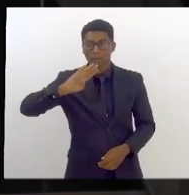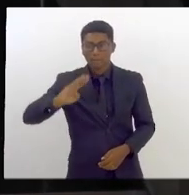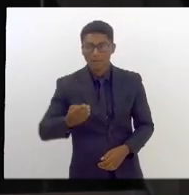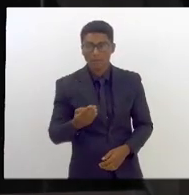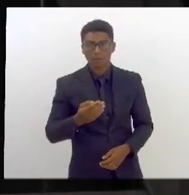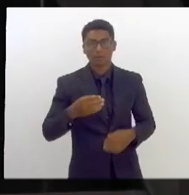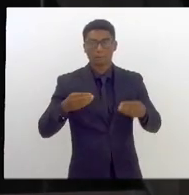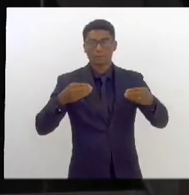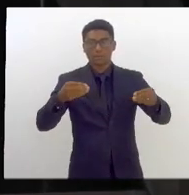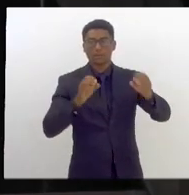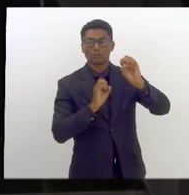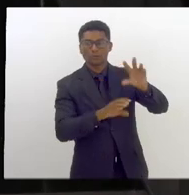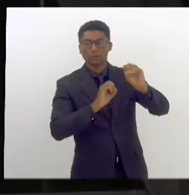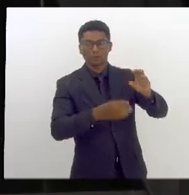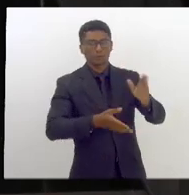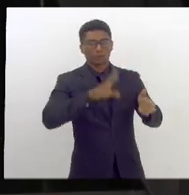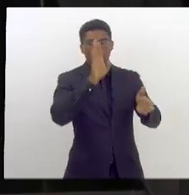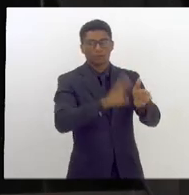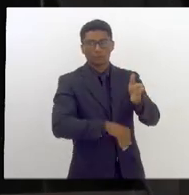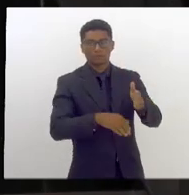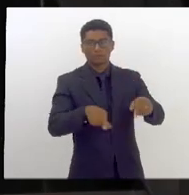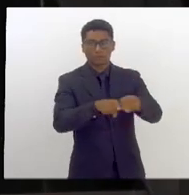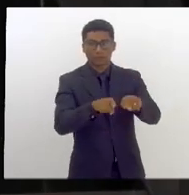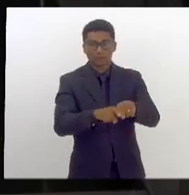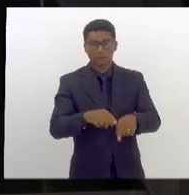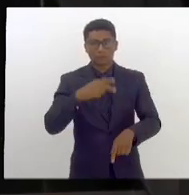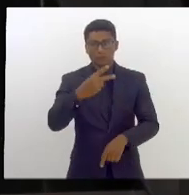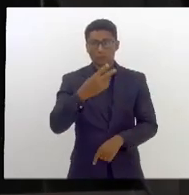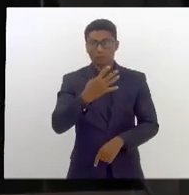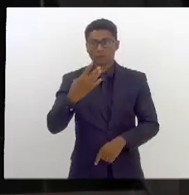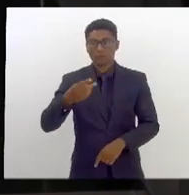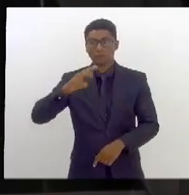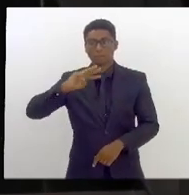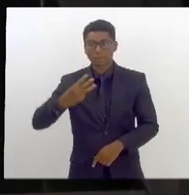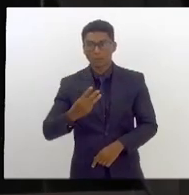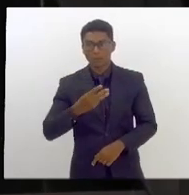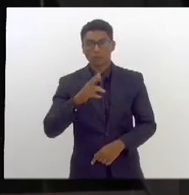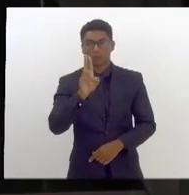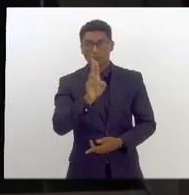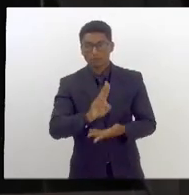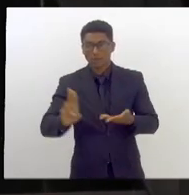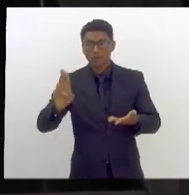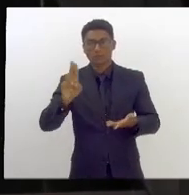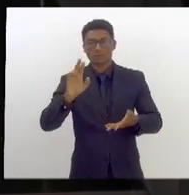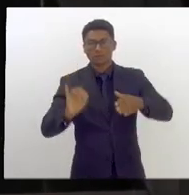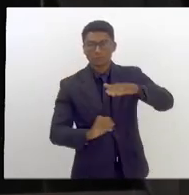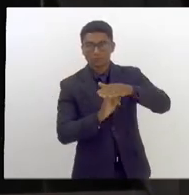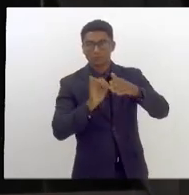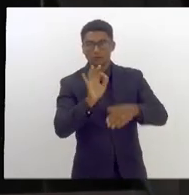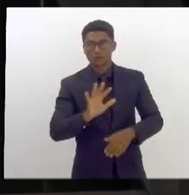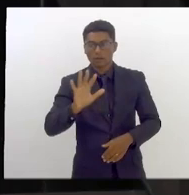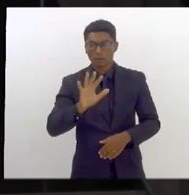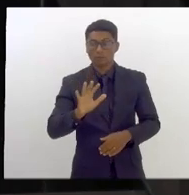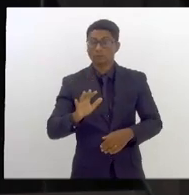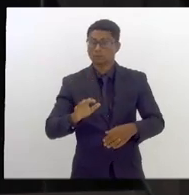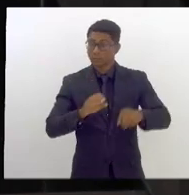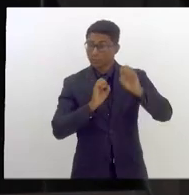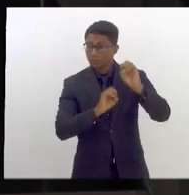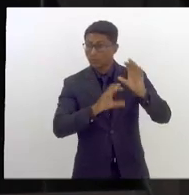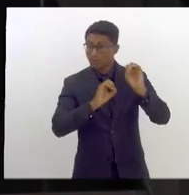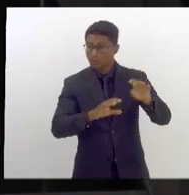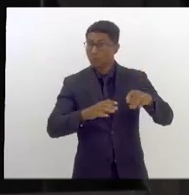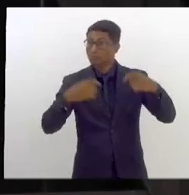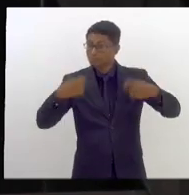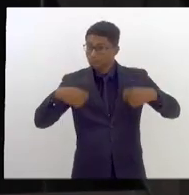foram 244 milhões cortados só em universidades institutos federais educação é investimento no futuro do país e voltará a ser